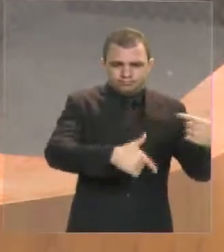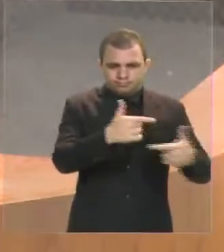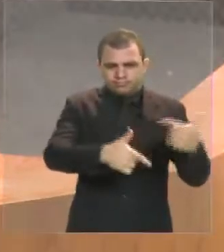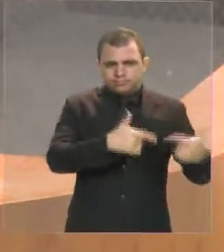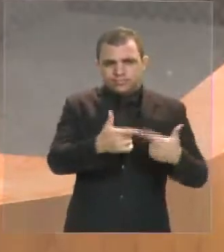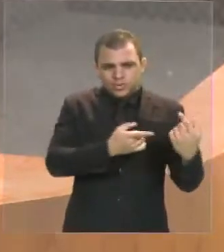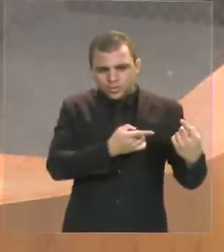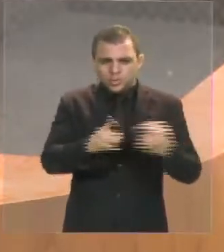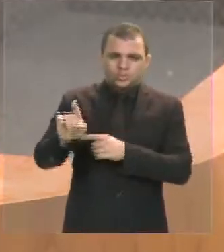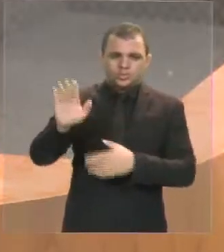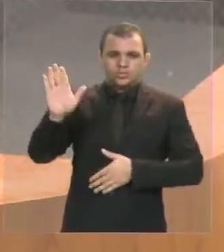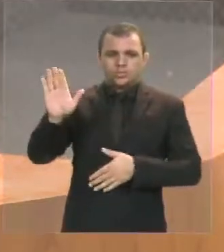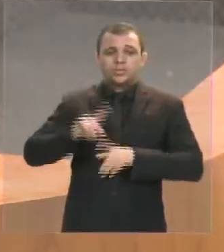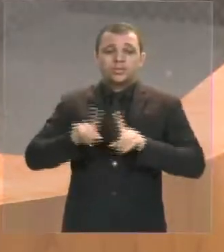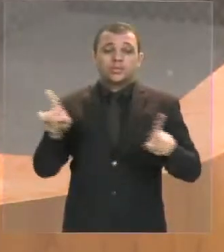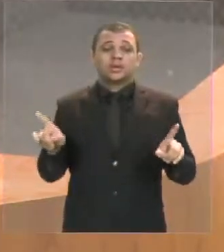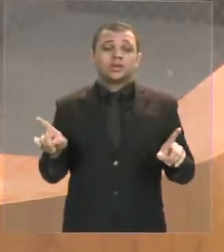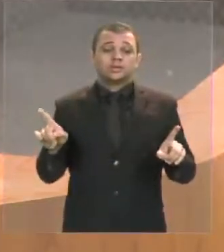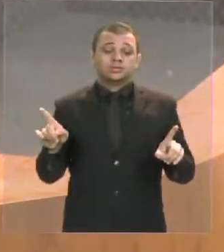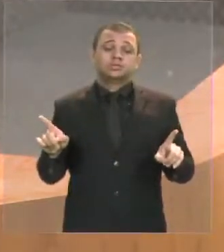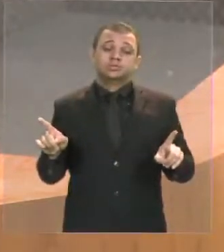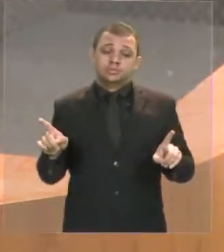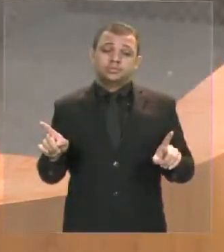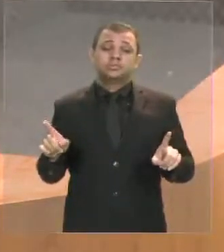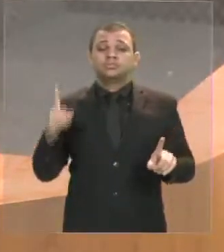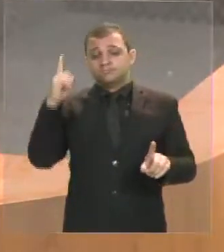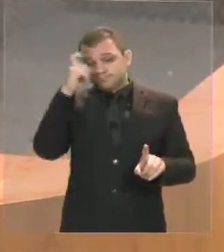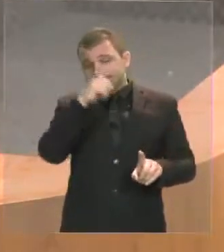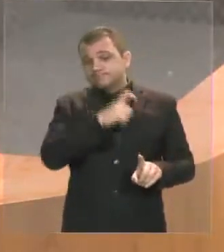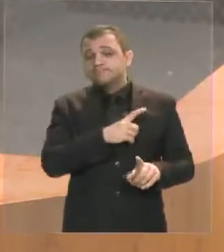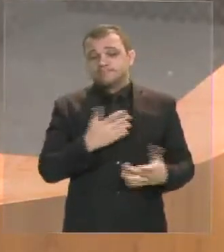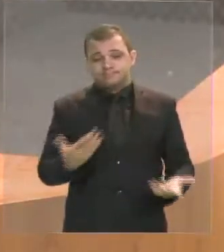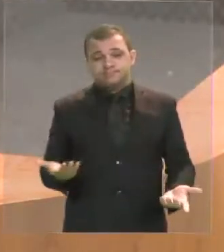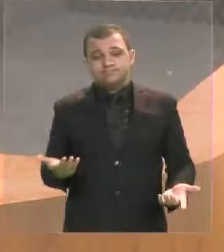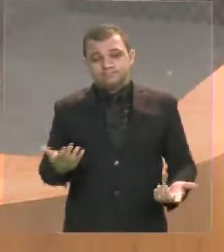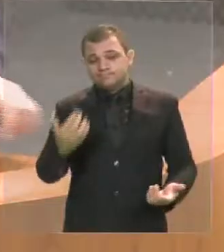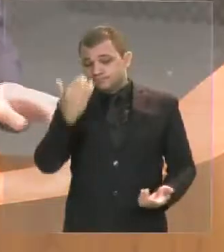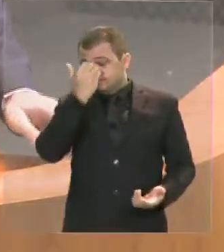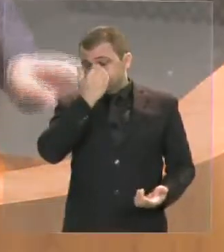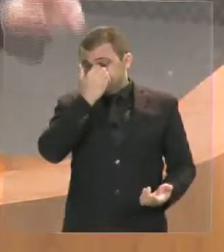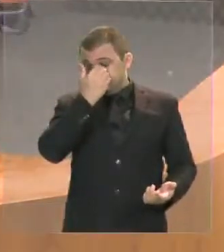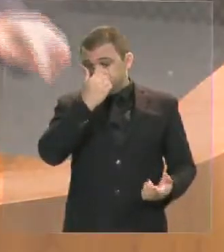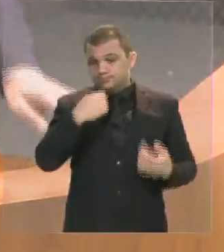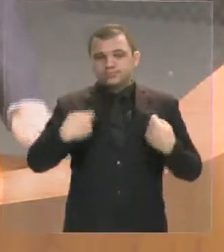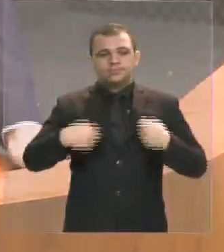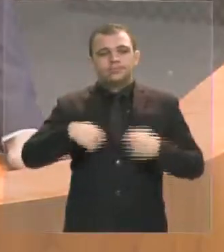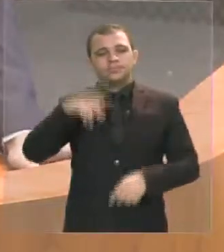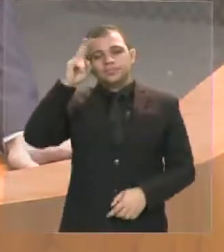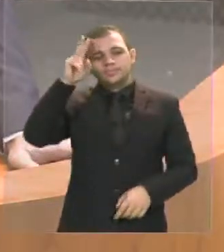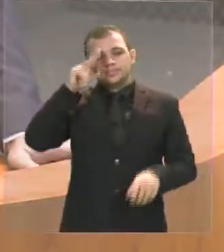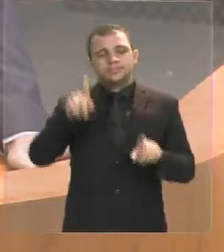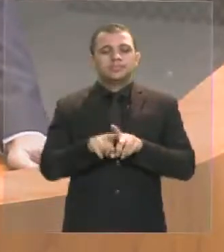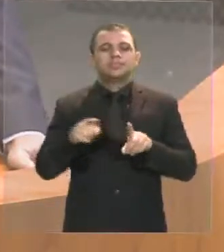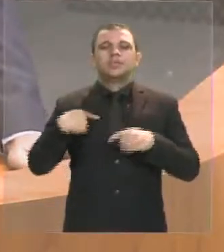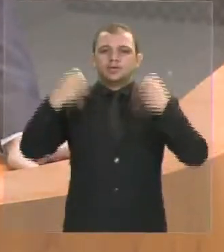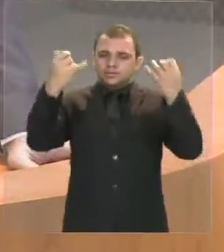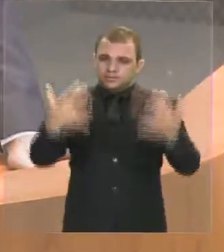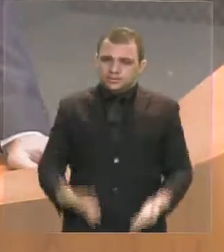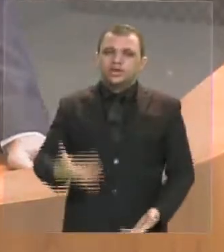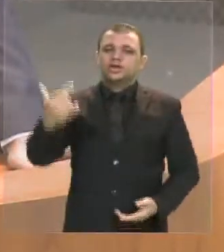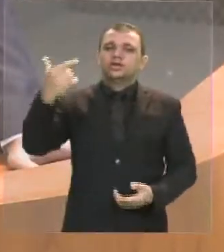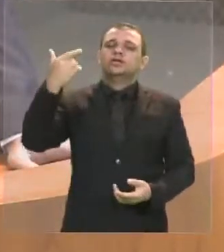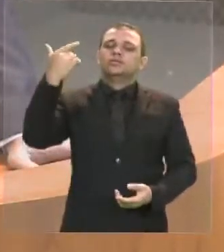crime. Mas é, com todas as dificuldades, é difícil. Agora aqui nós temos que ressaltar, e já falei e repito,